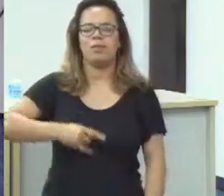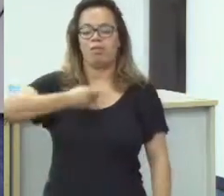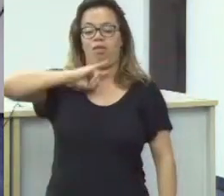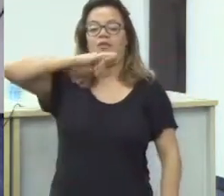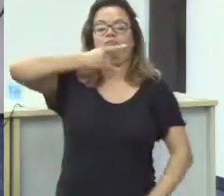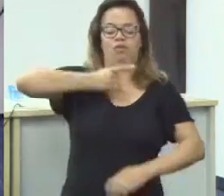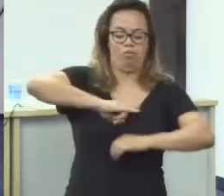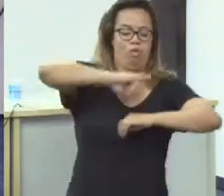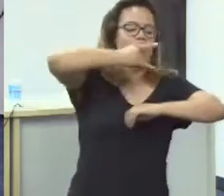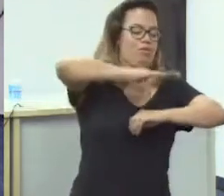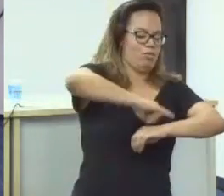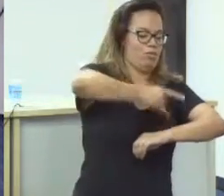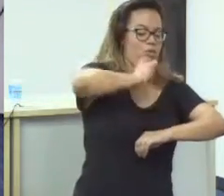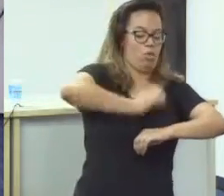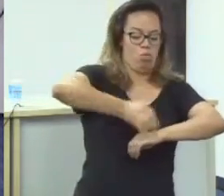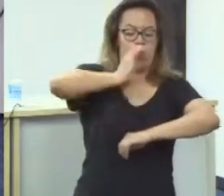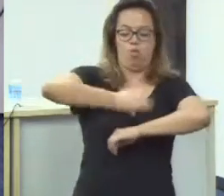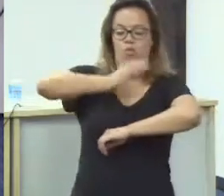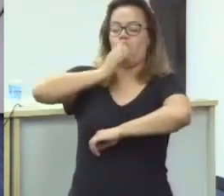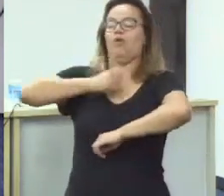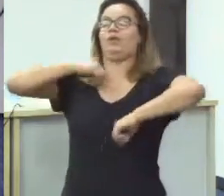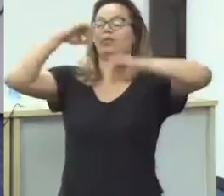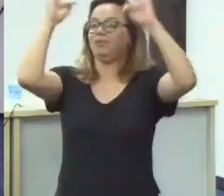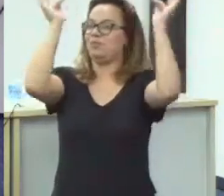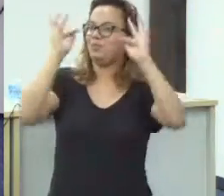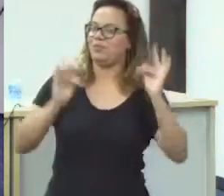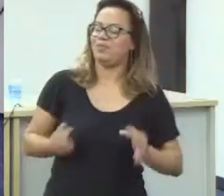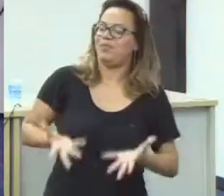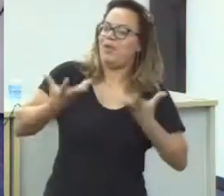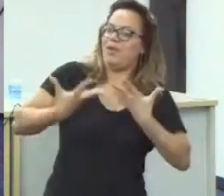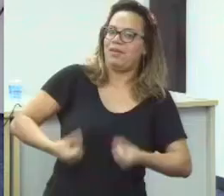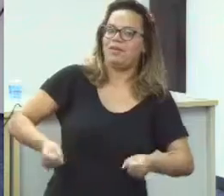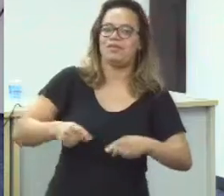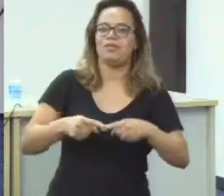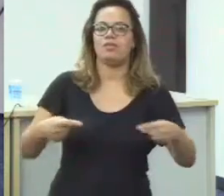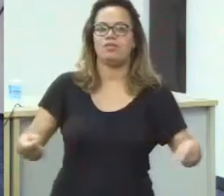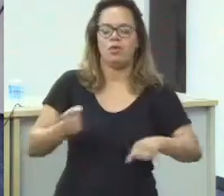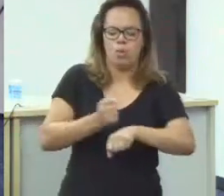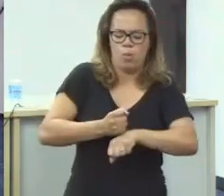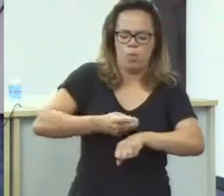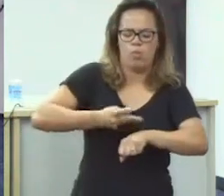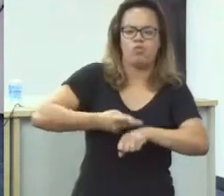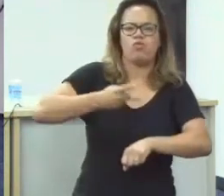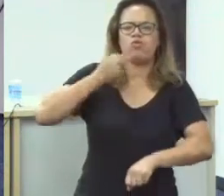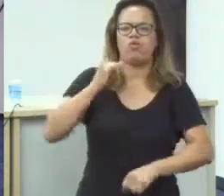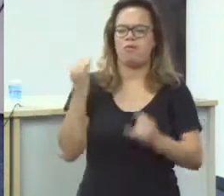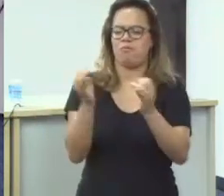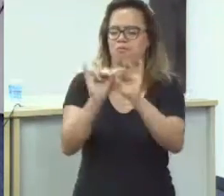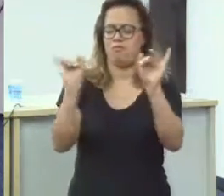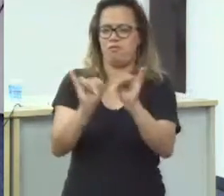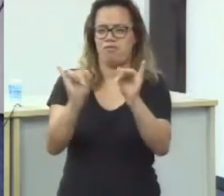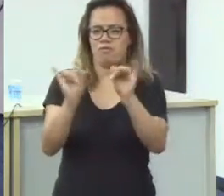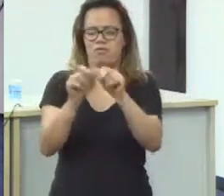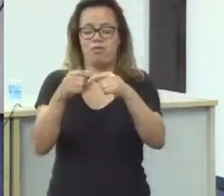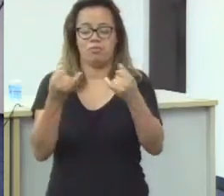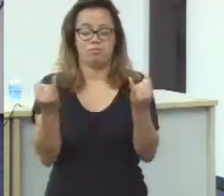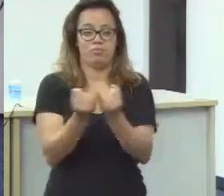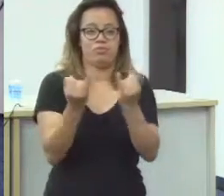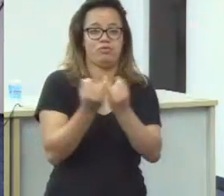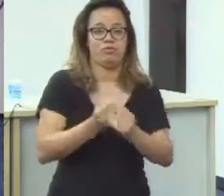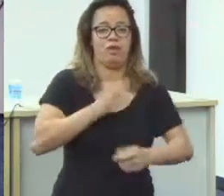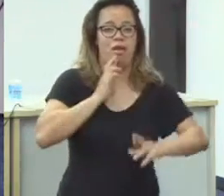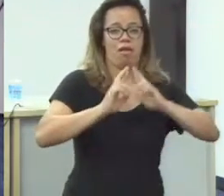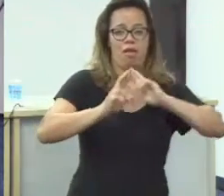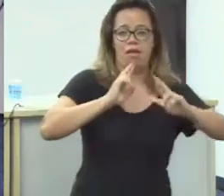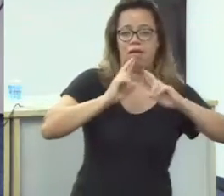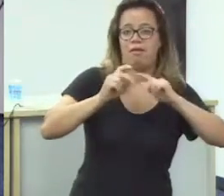pro coco, a felicidade nos traz. Ferro, fofoca, fogueira, blasfêmia,